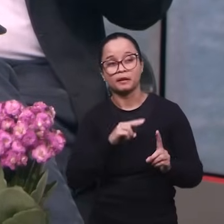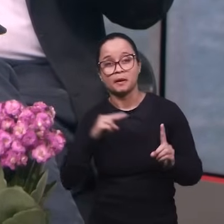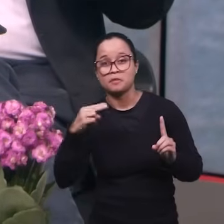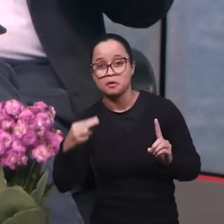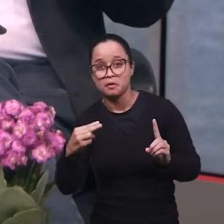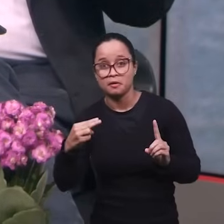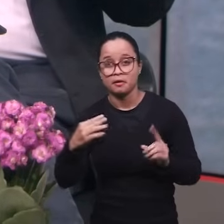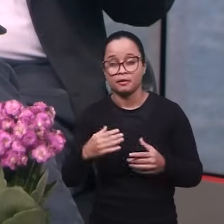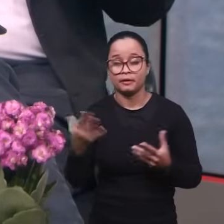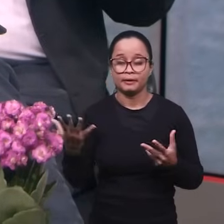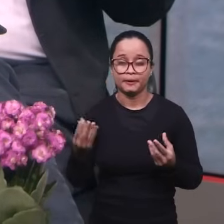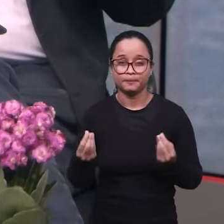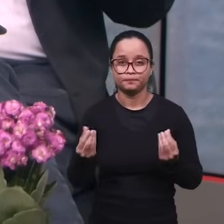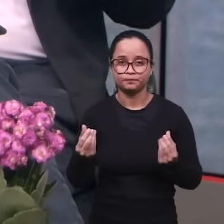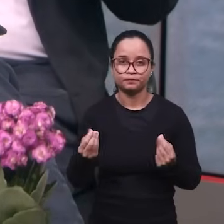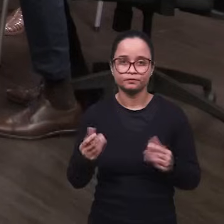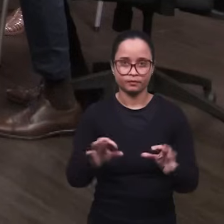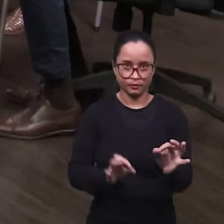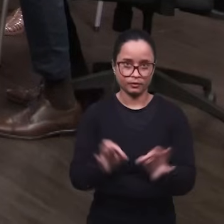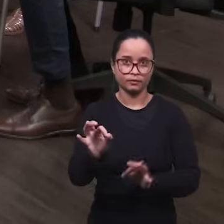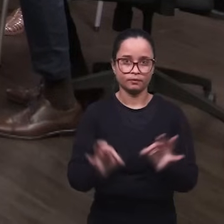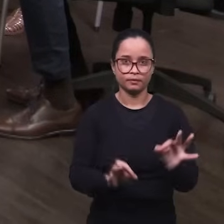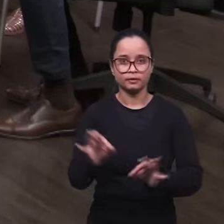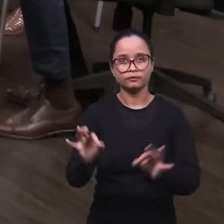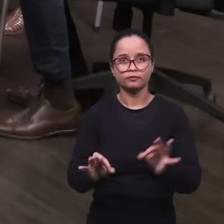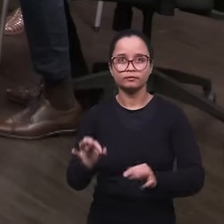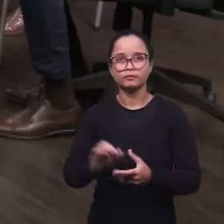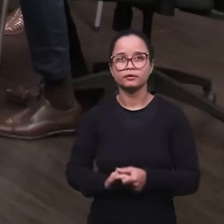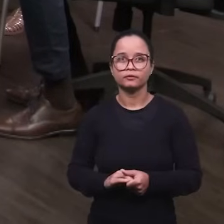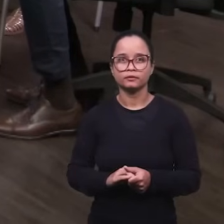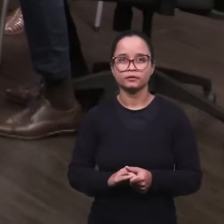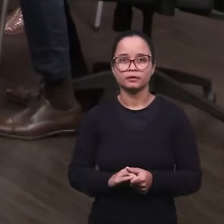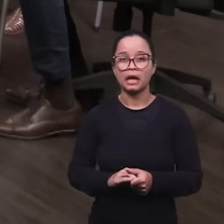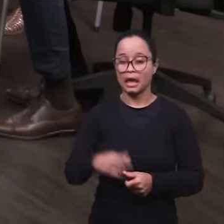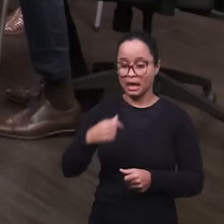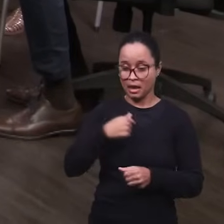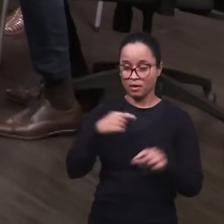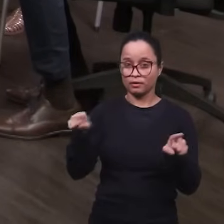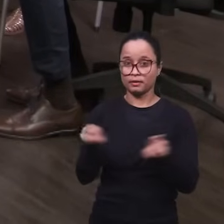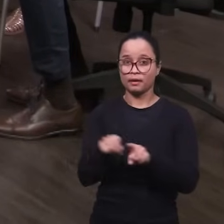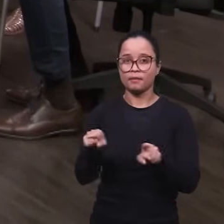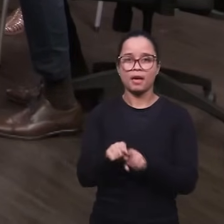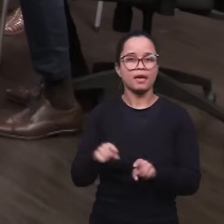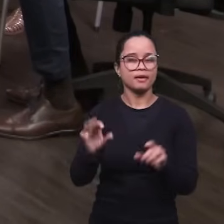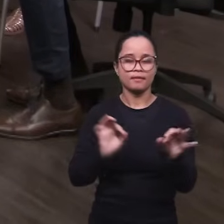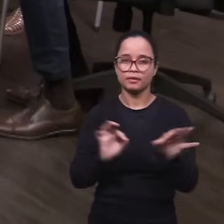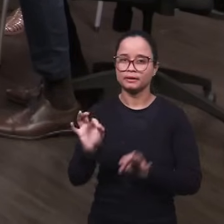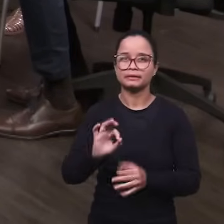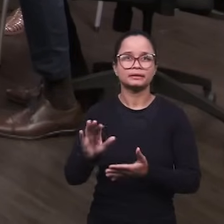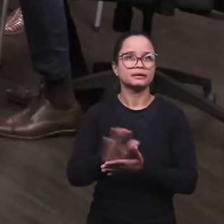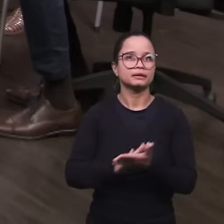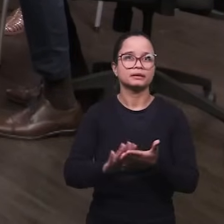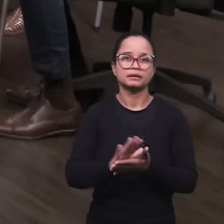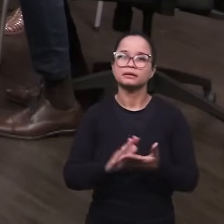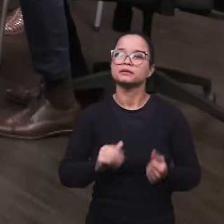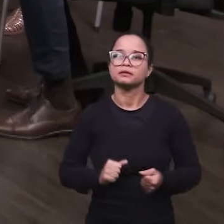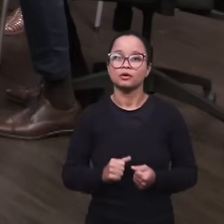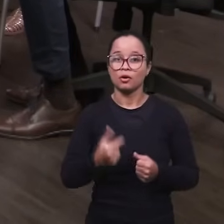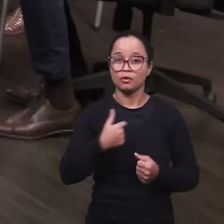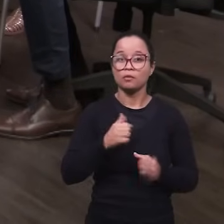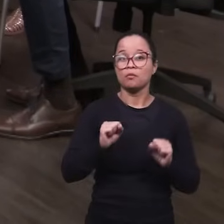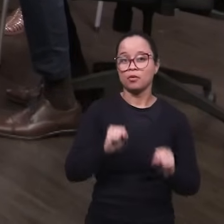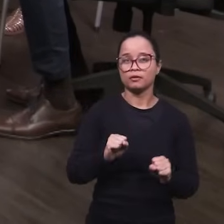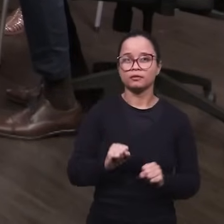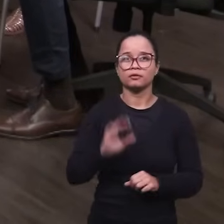de vista do planejamento, também não fiz esse planejamento enquanto